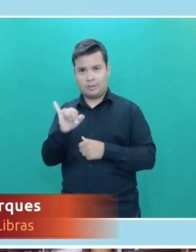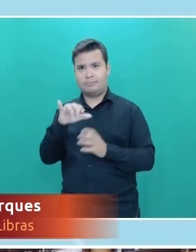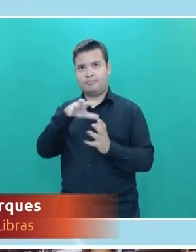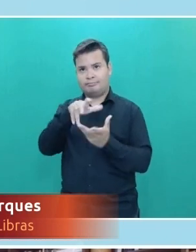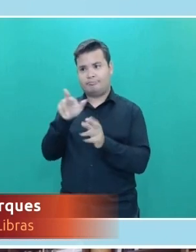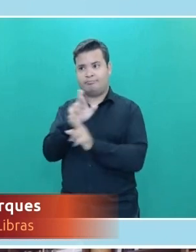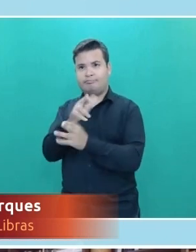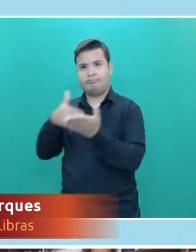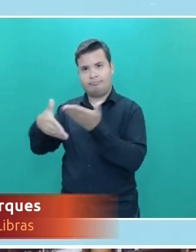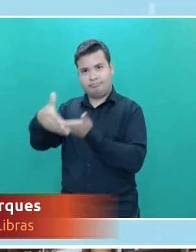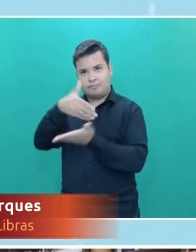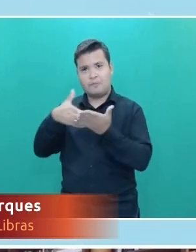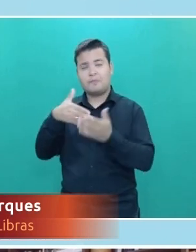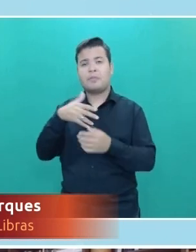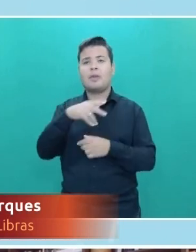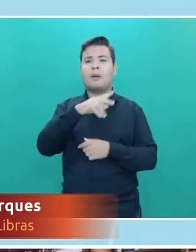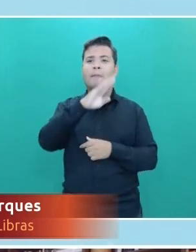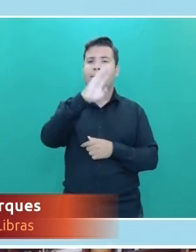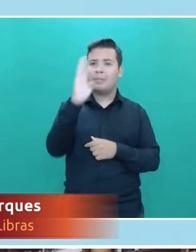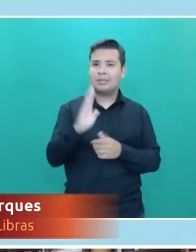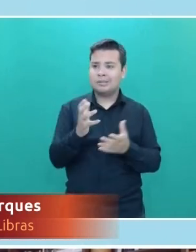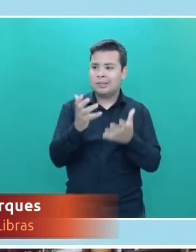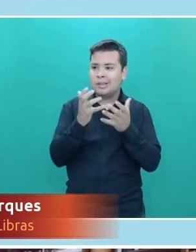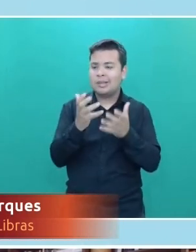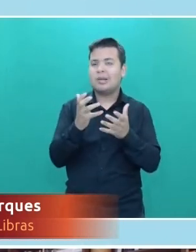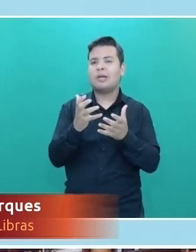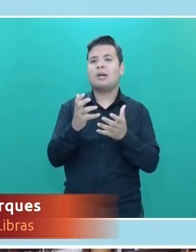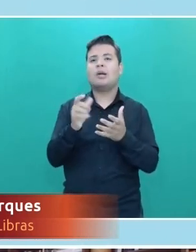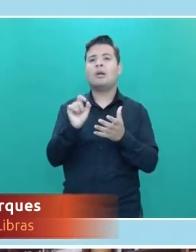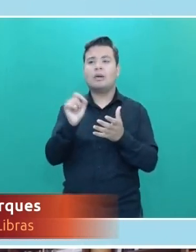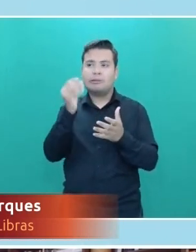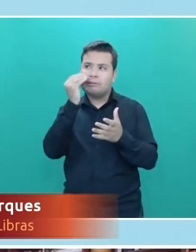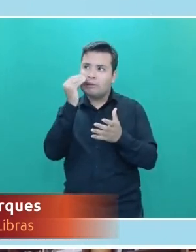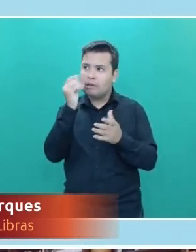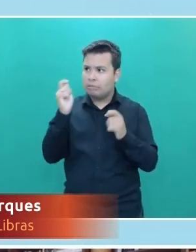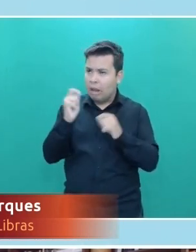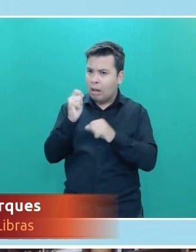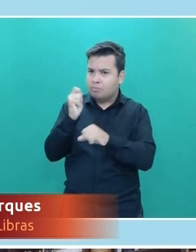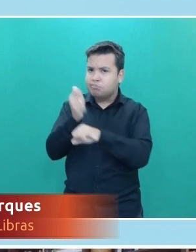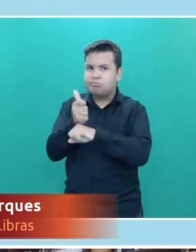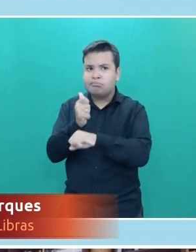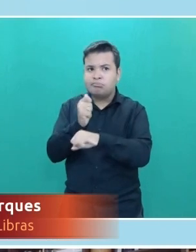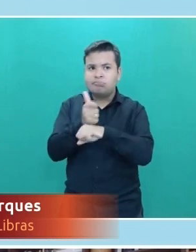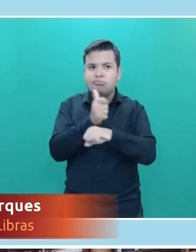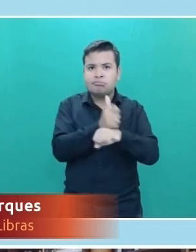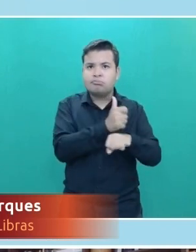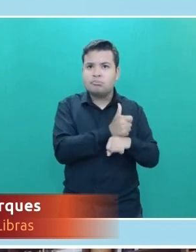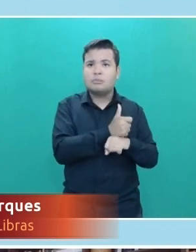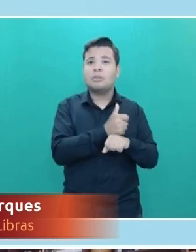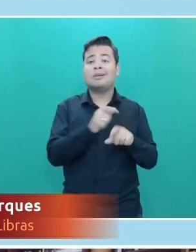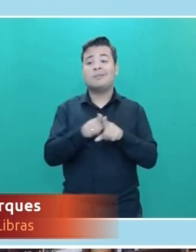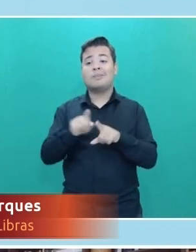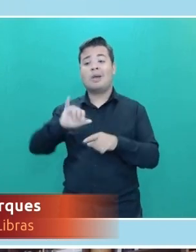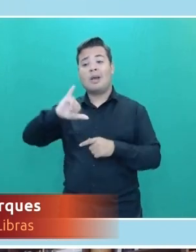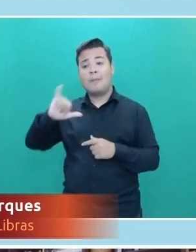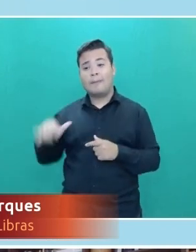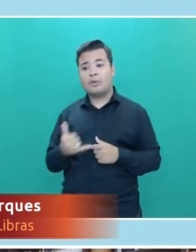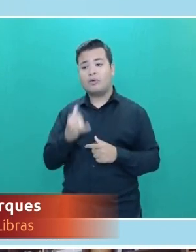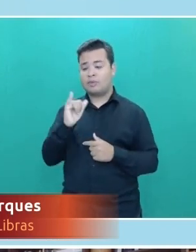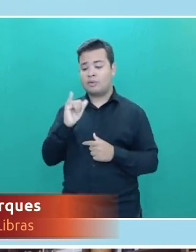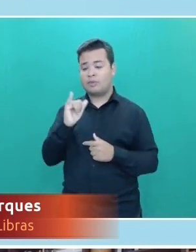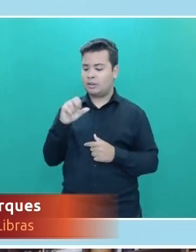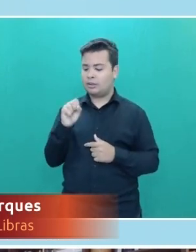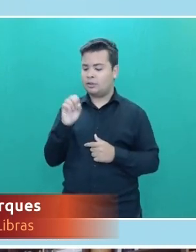tenta ocupar esse neorrealismo onde ele pode, utiliza o institucionalismo aonde ele